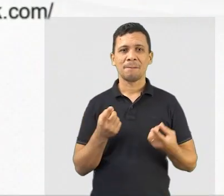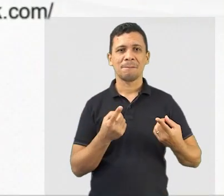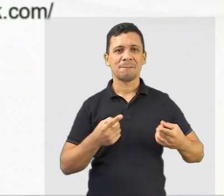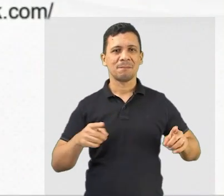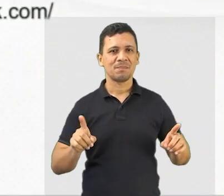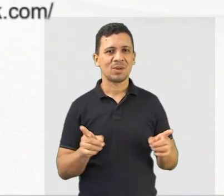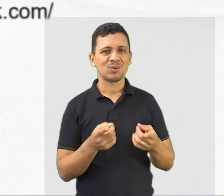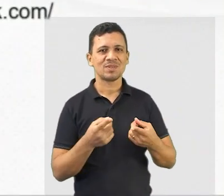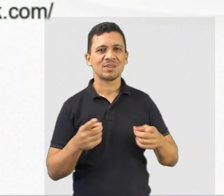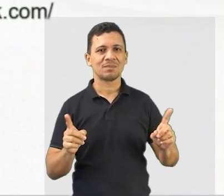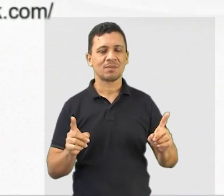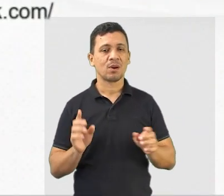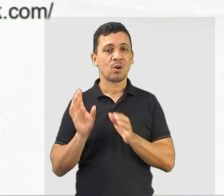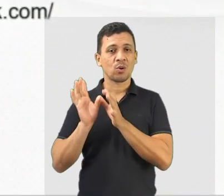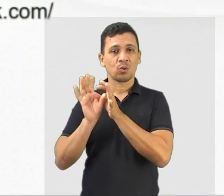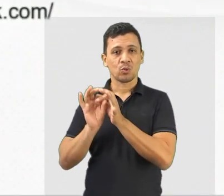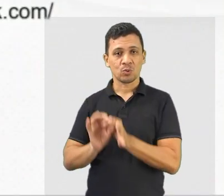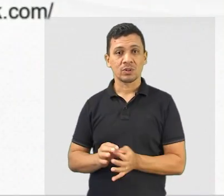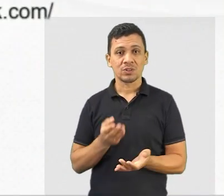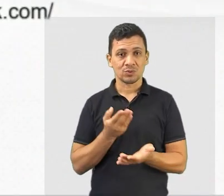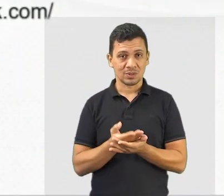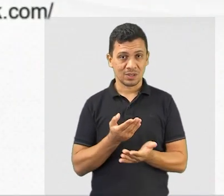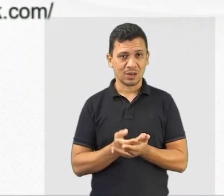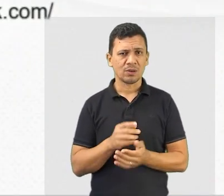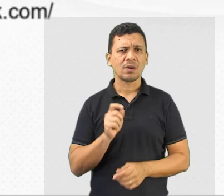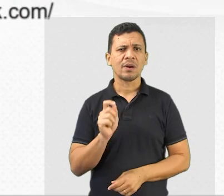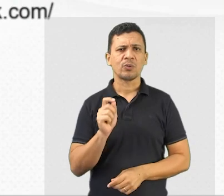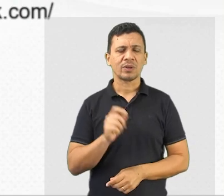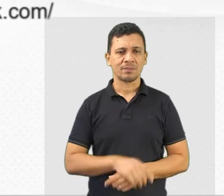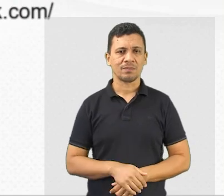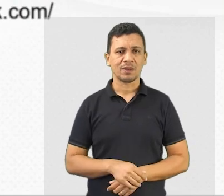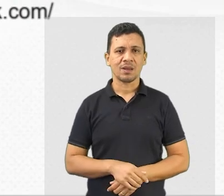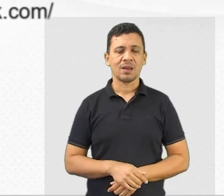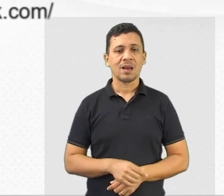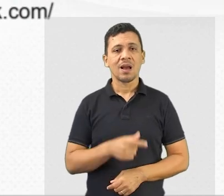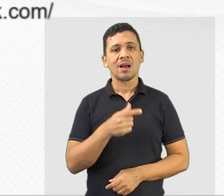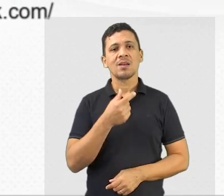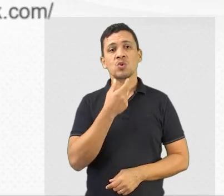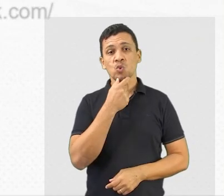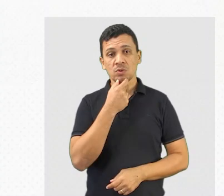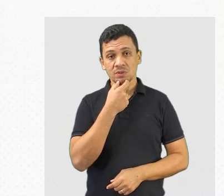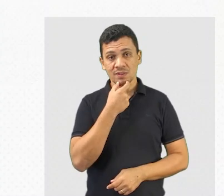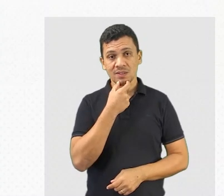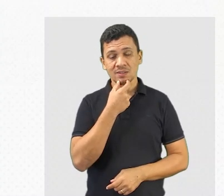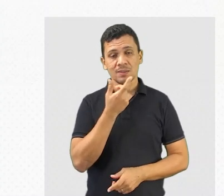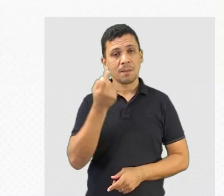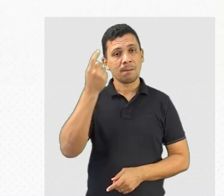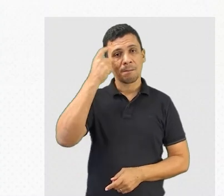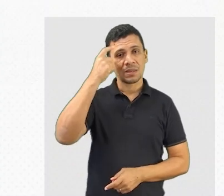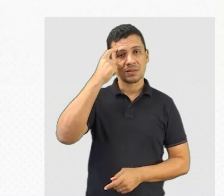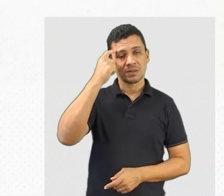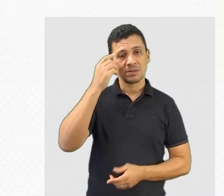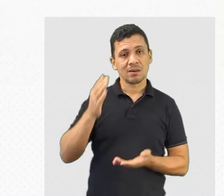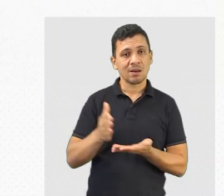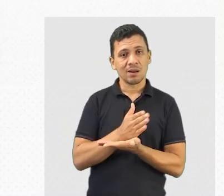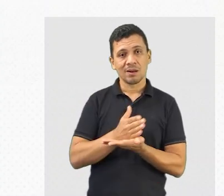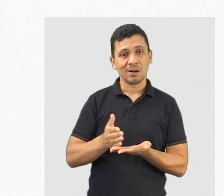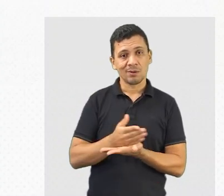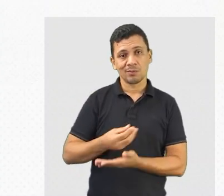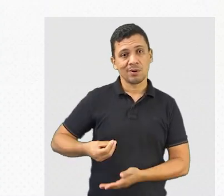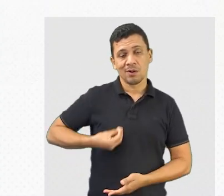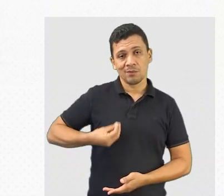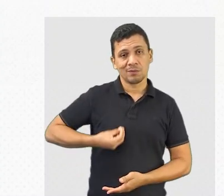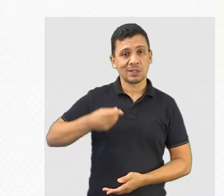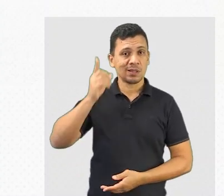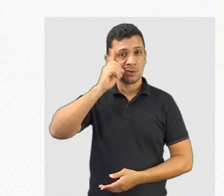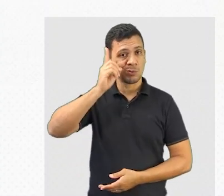o nosso contexto da aula de hoje, ele vai tratar da língua inglesa pensando em algo que está presente no nosso cotidiano e no nosso